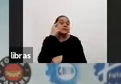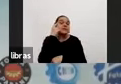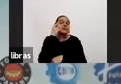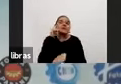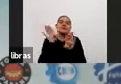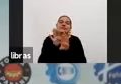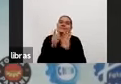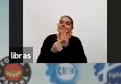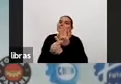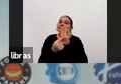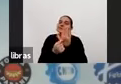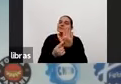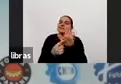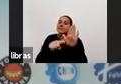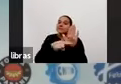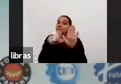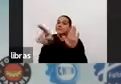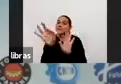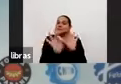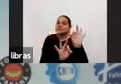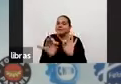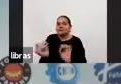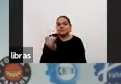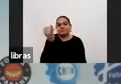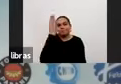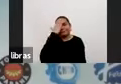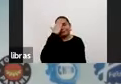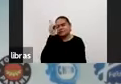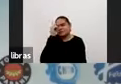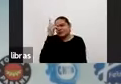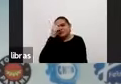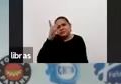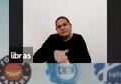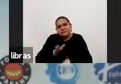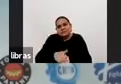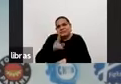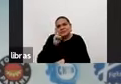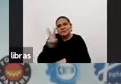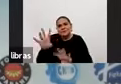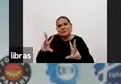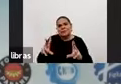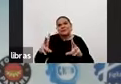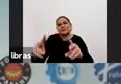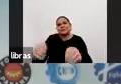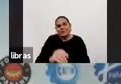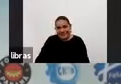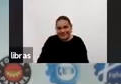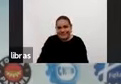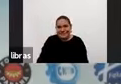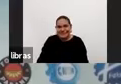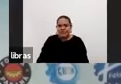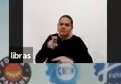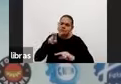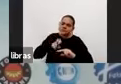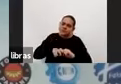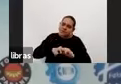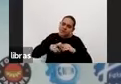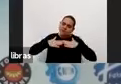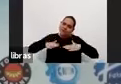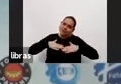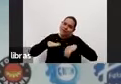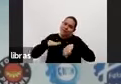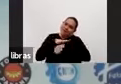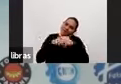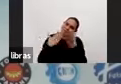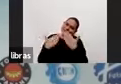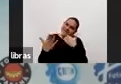muito importantes, que a gente sabe que no dia a dia não dá tempo da gente assimilar tudo isso. Tem que dar uma sentada com calma e conversar. A ideia é